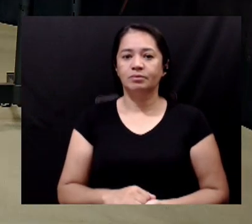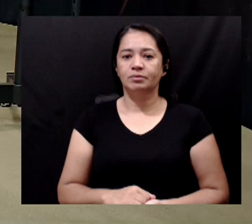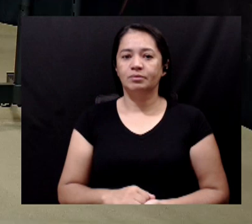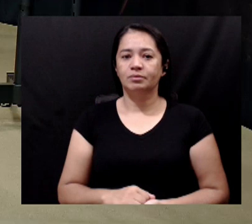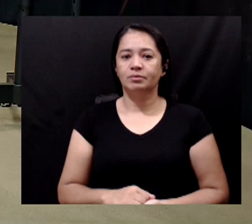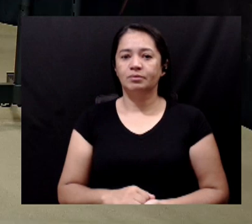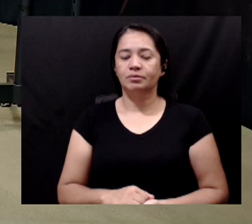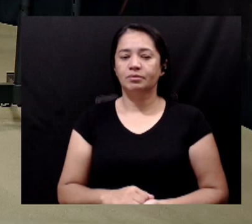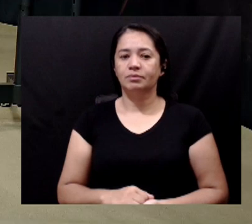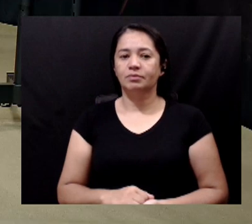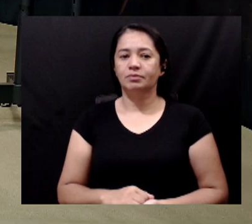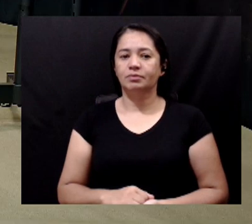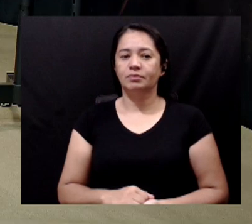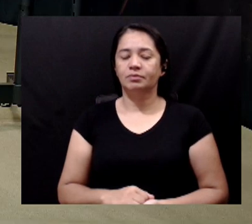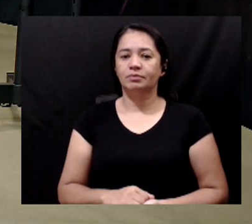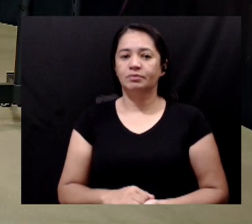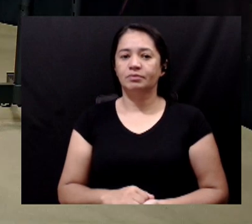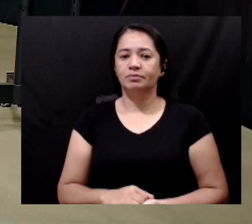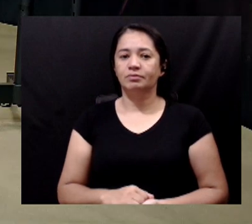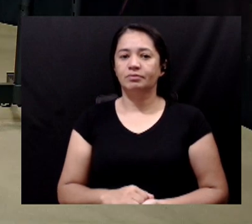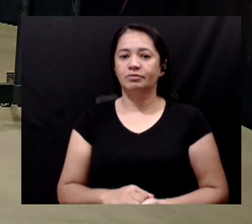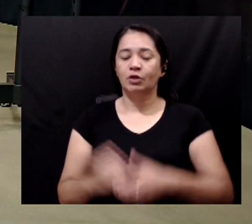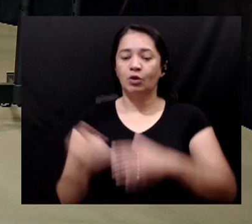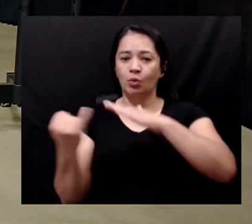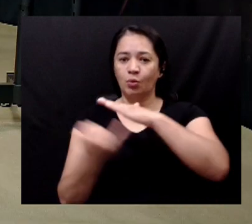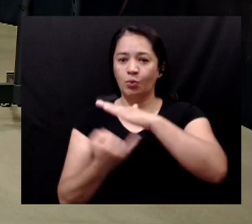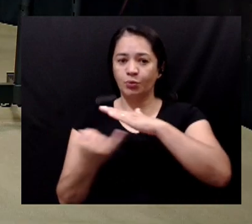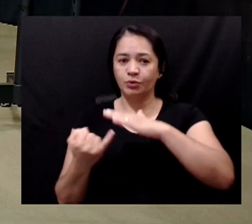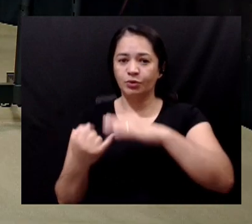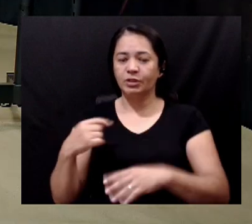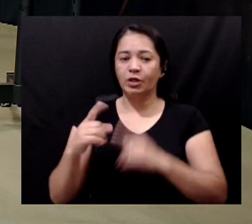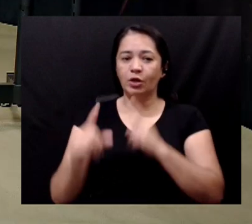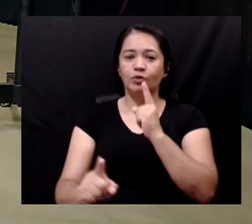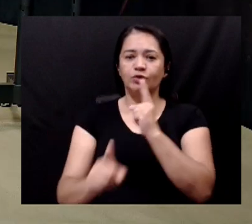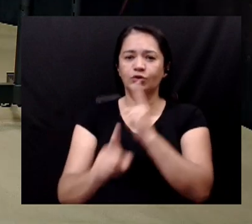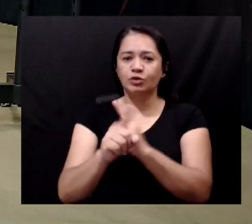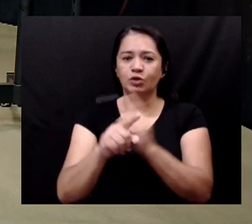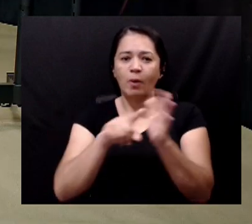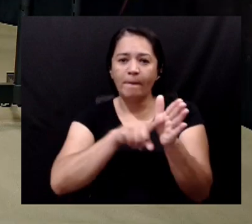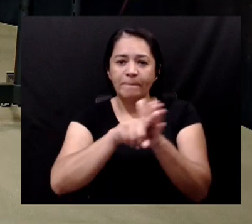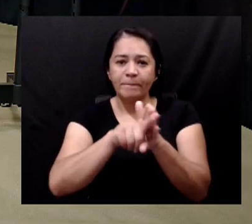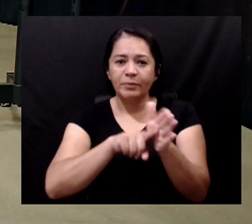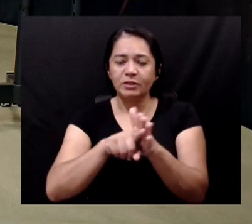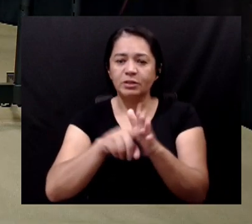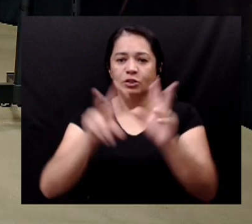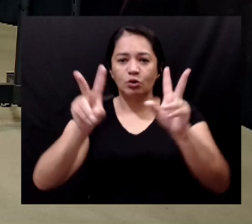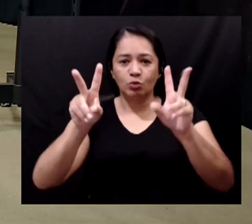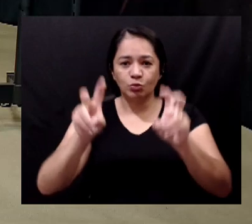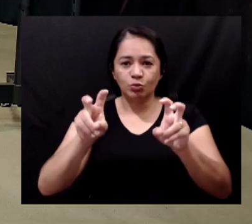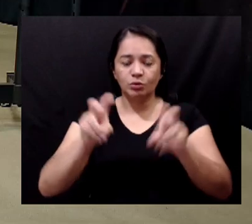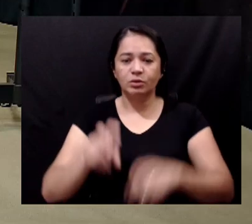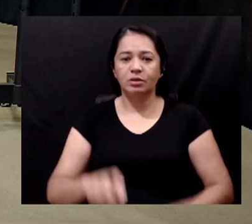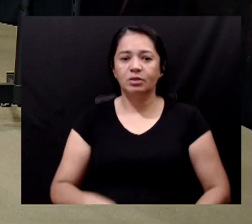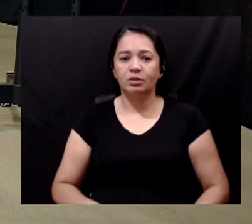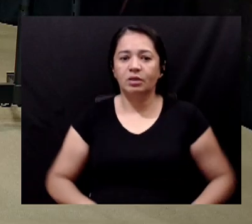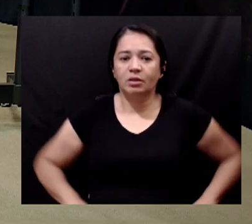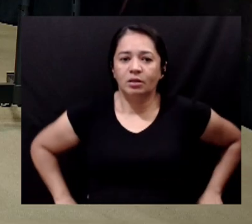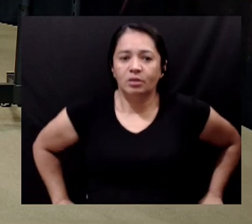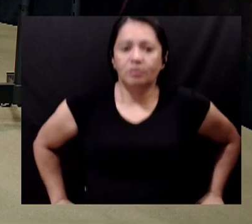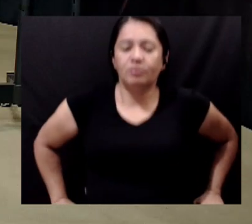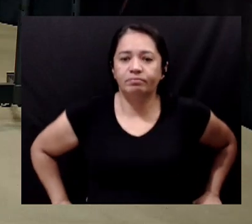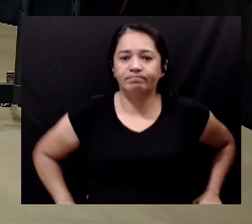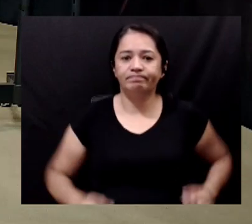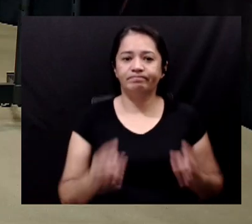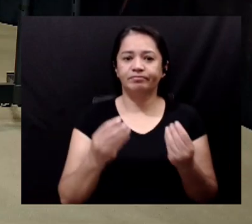De Me Cuida, um instituto que eu descobri pesquisando sobre esse assunto e é algo que o pai